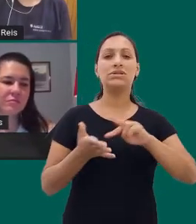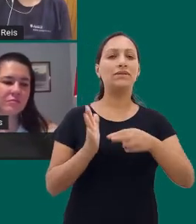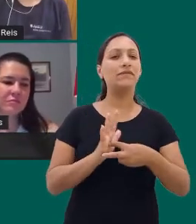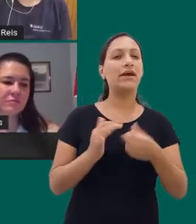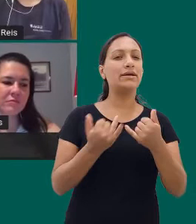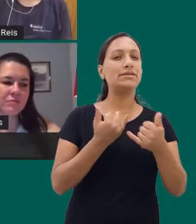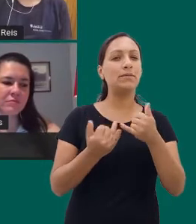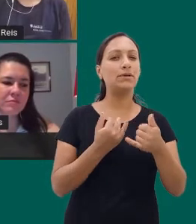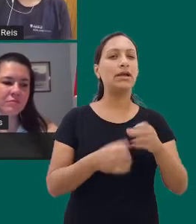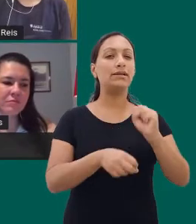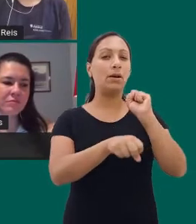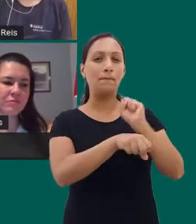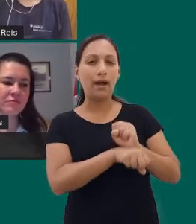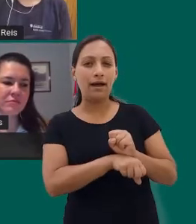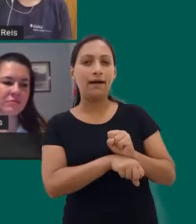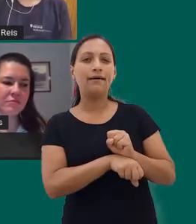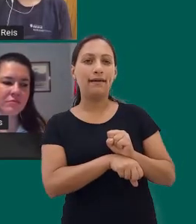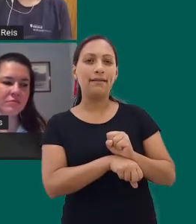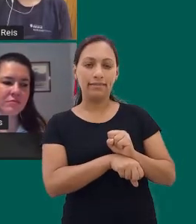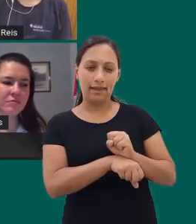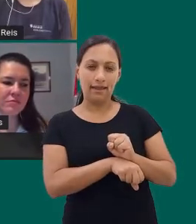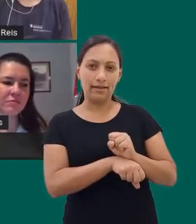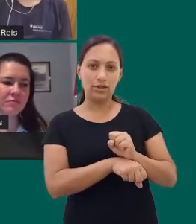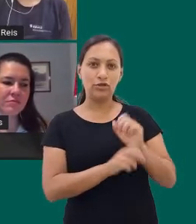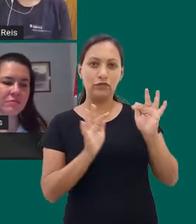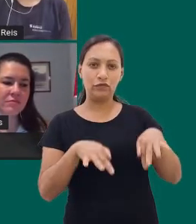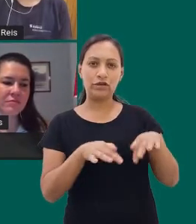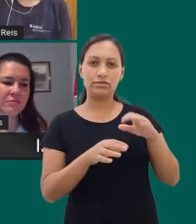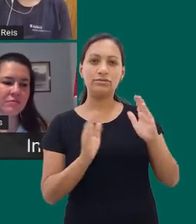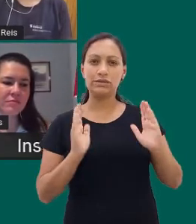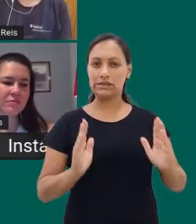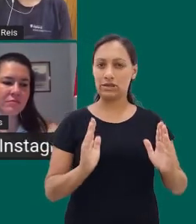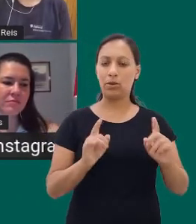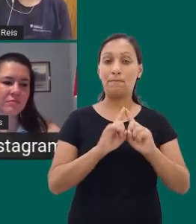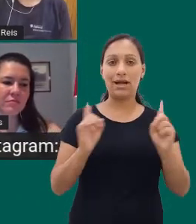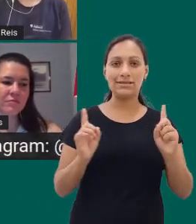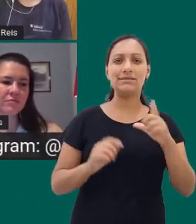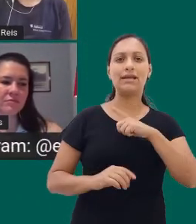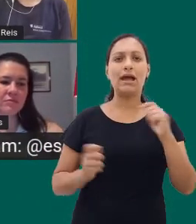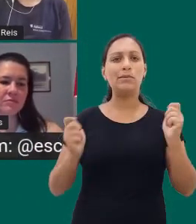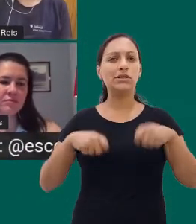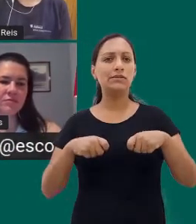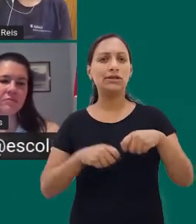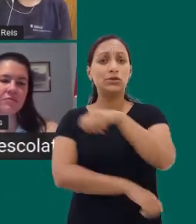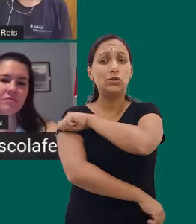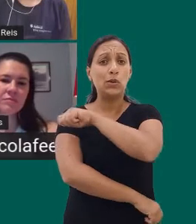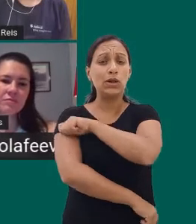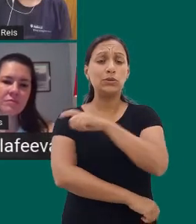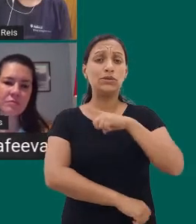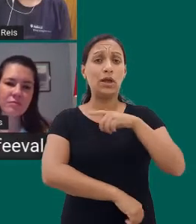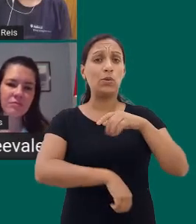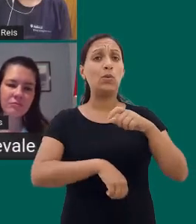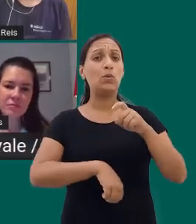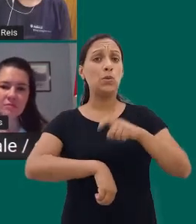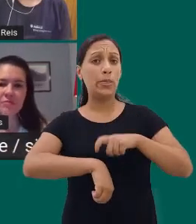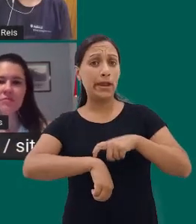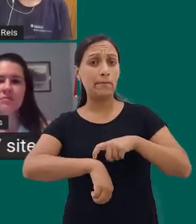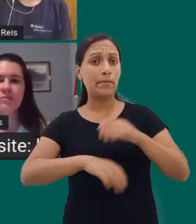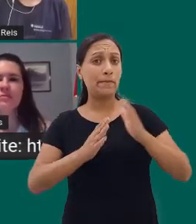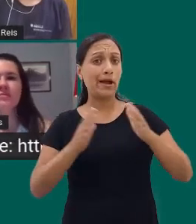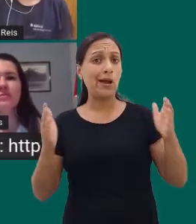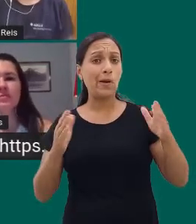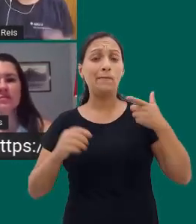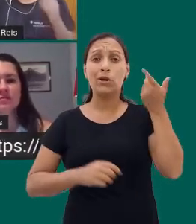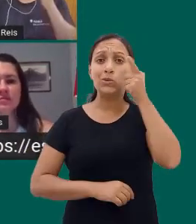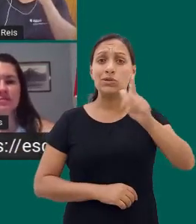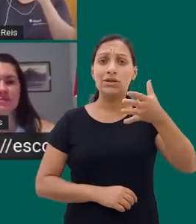possa reter. O que a gente tem é da possibilidade, então, desse estudante ter um tempo maior de